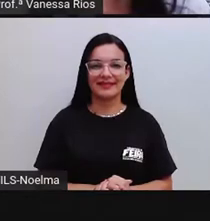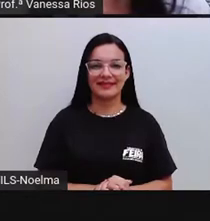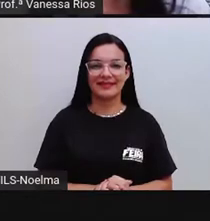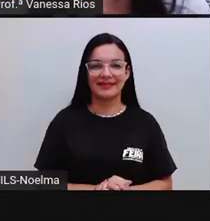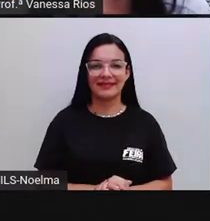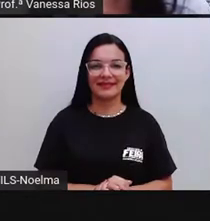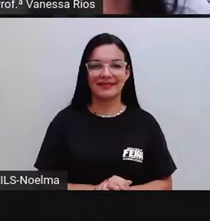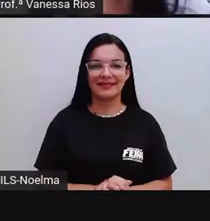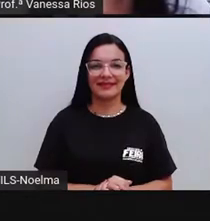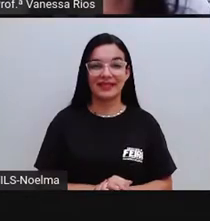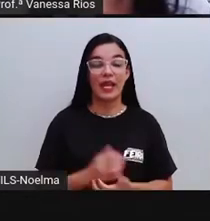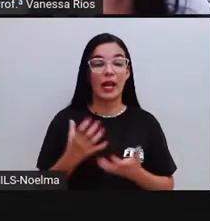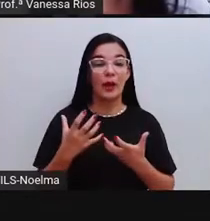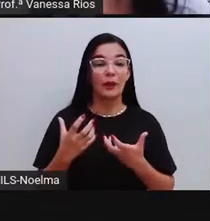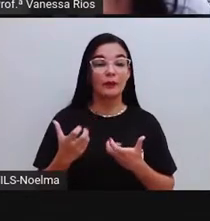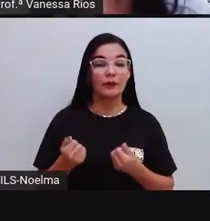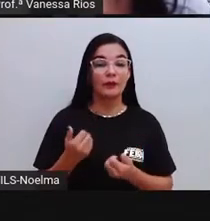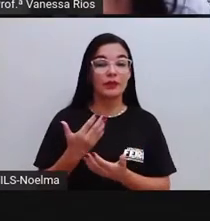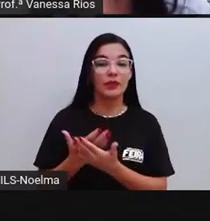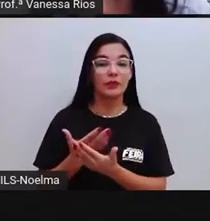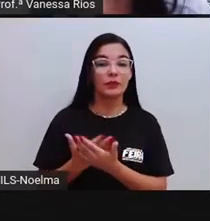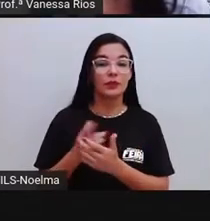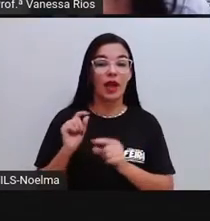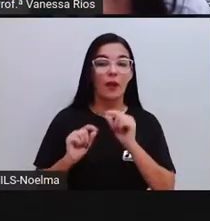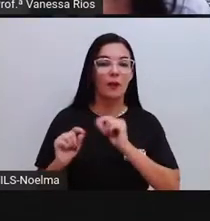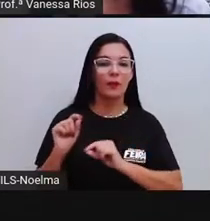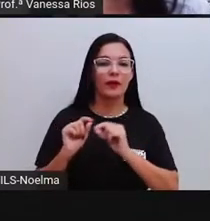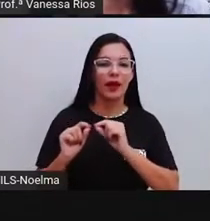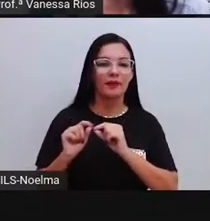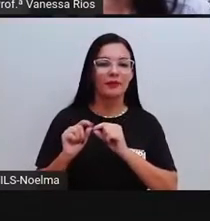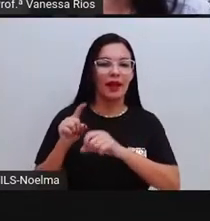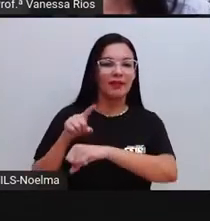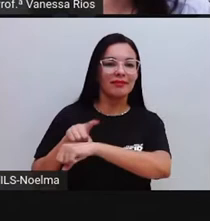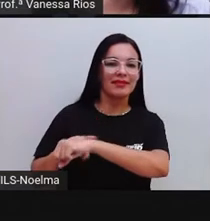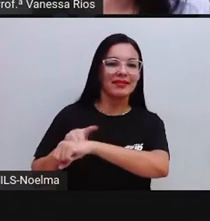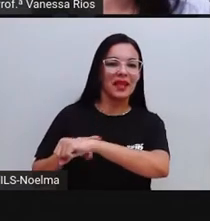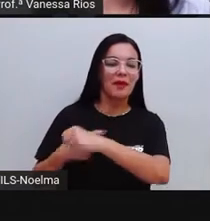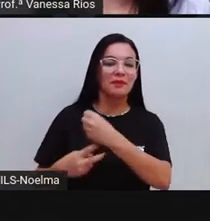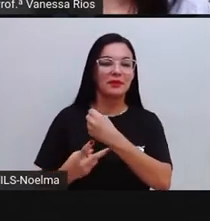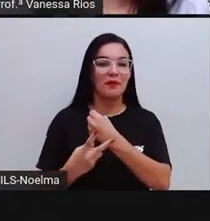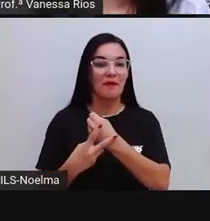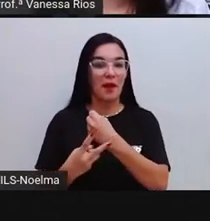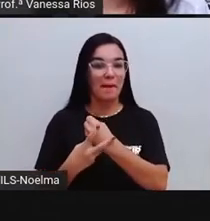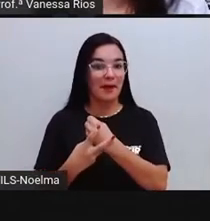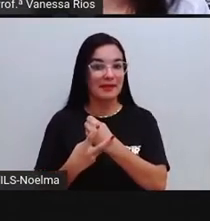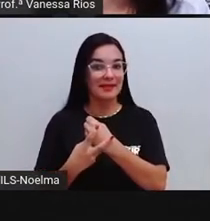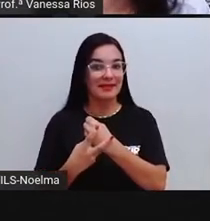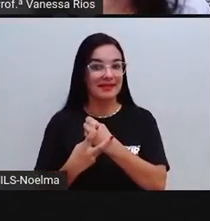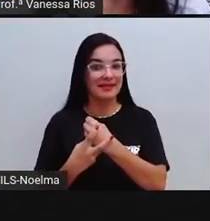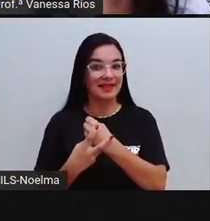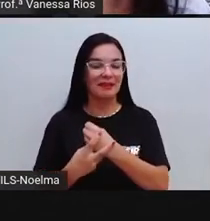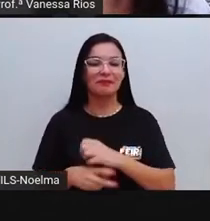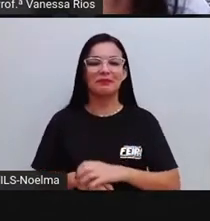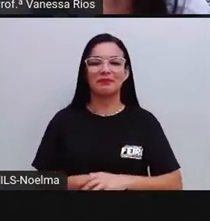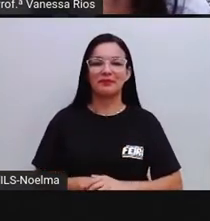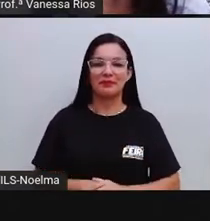aula de linguagens, nós vamos estudar sobre tempos verbais. Olhem